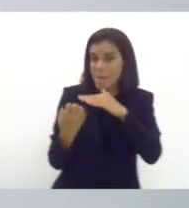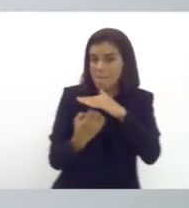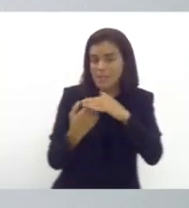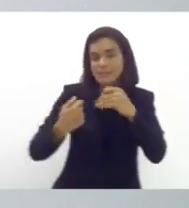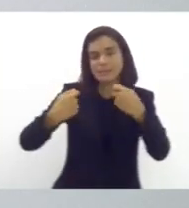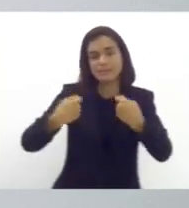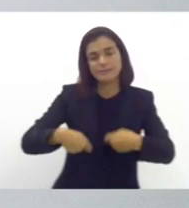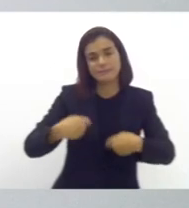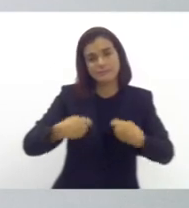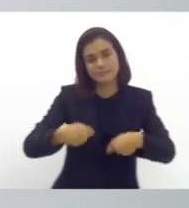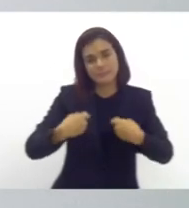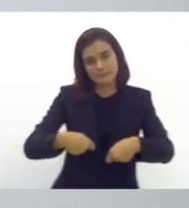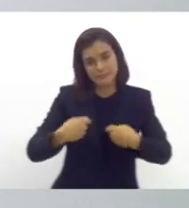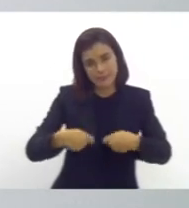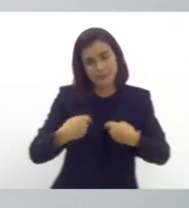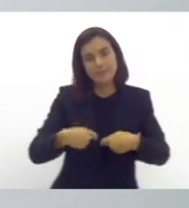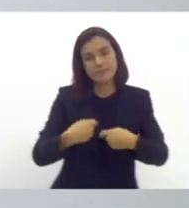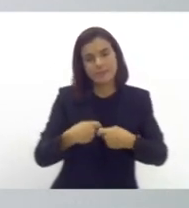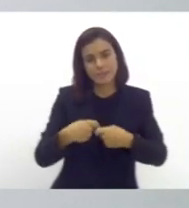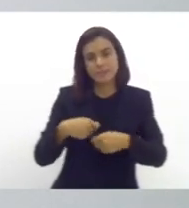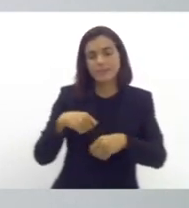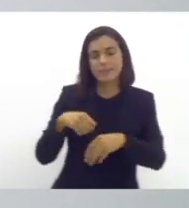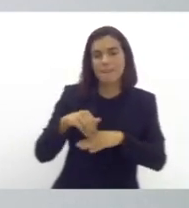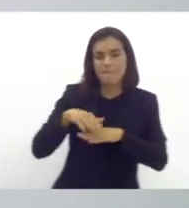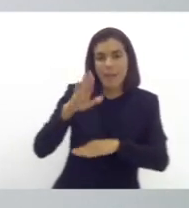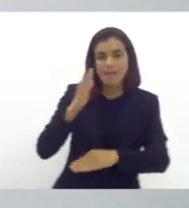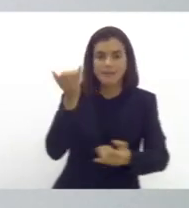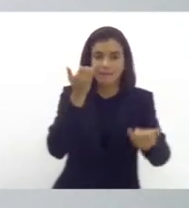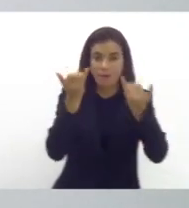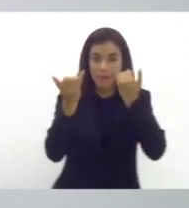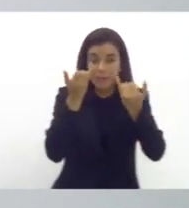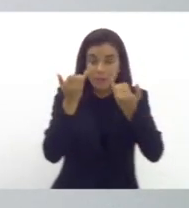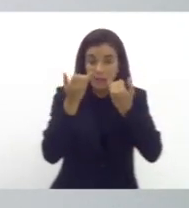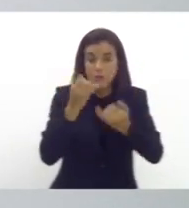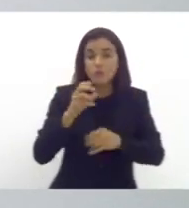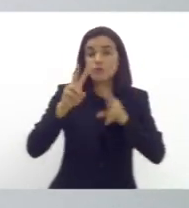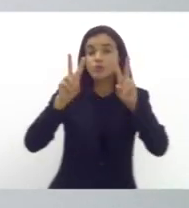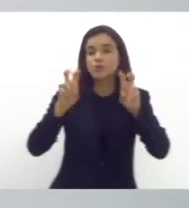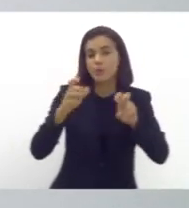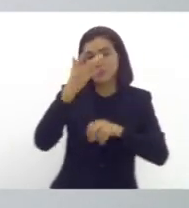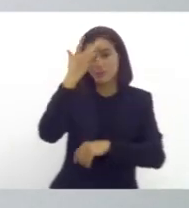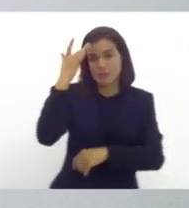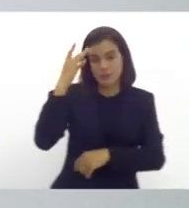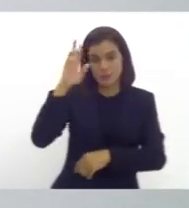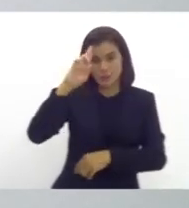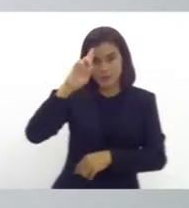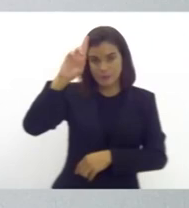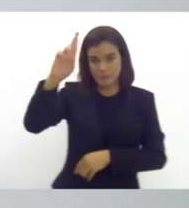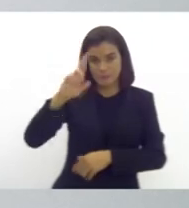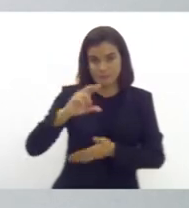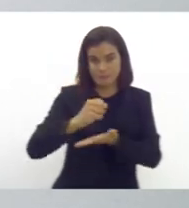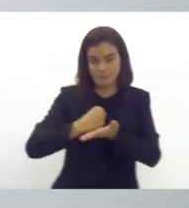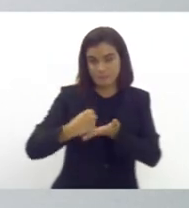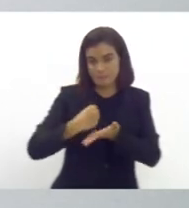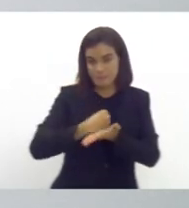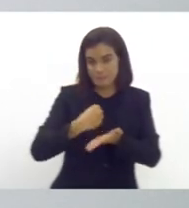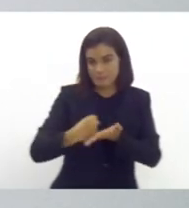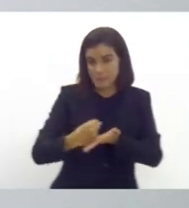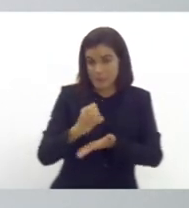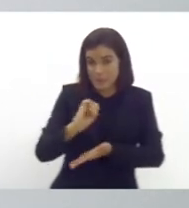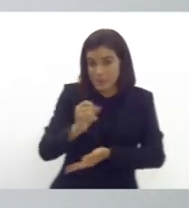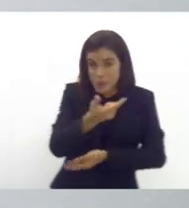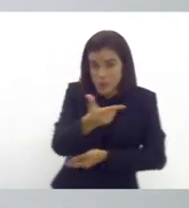precisa ser dotada de de informação sobre os titulares dos contratos se não tem é por